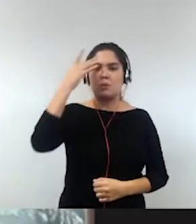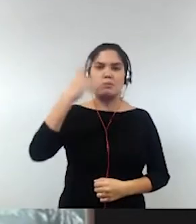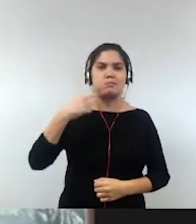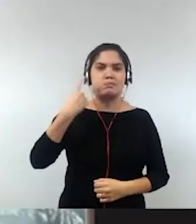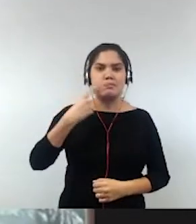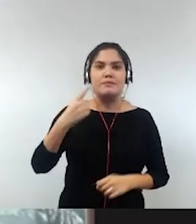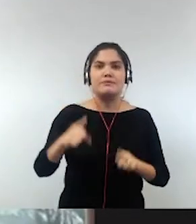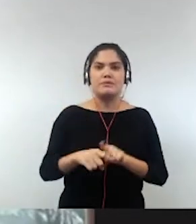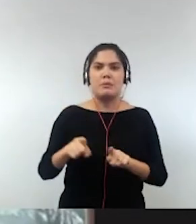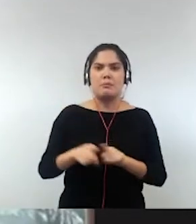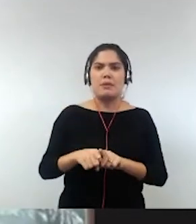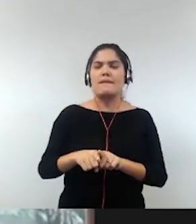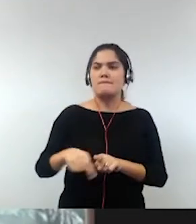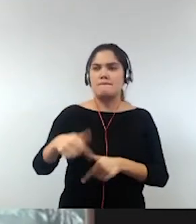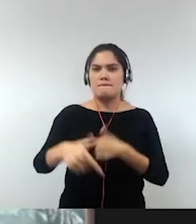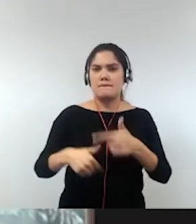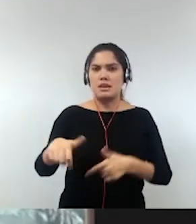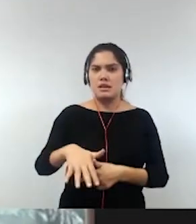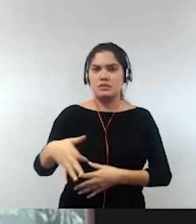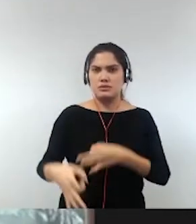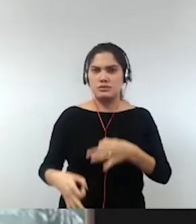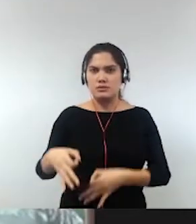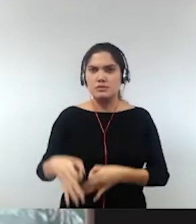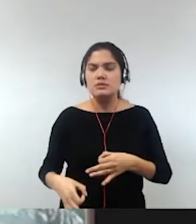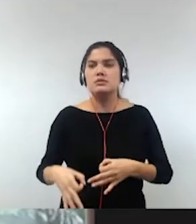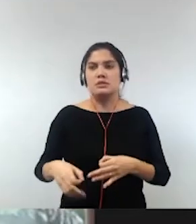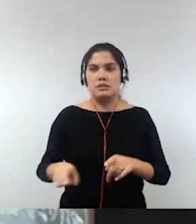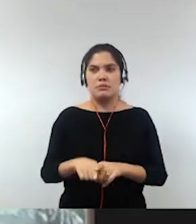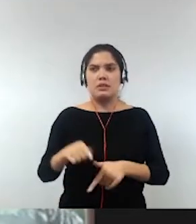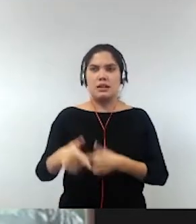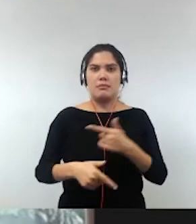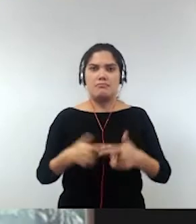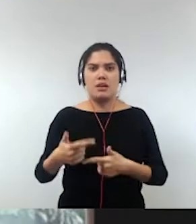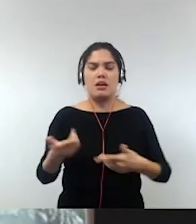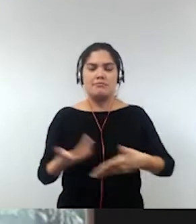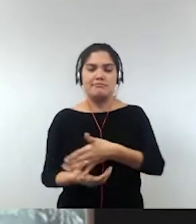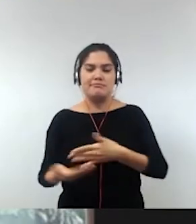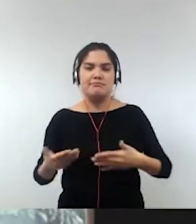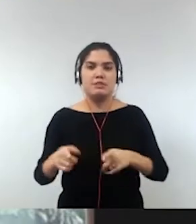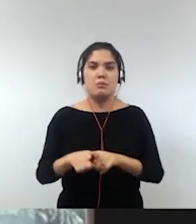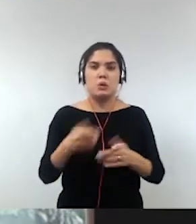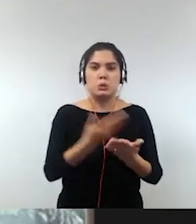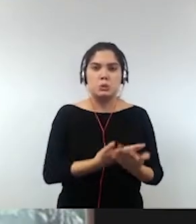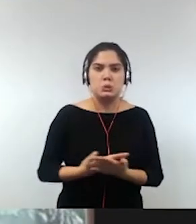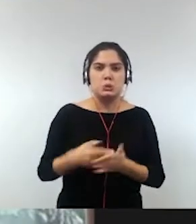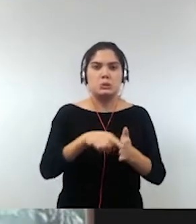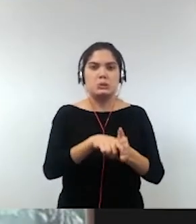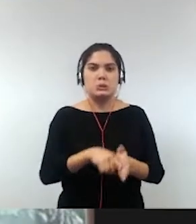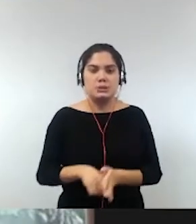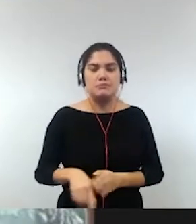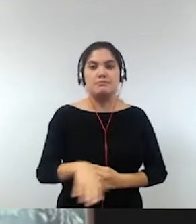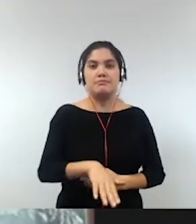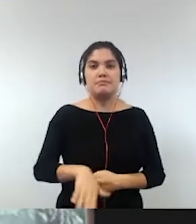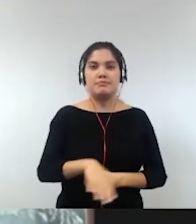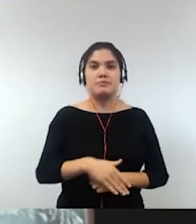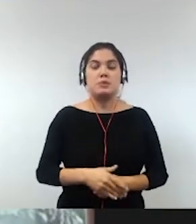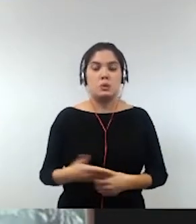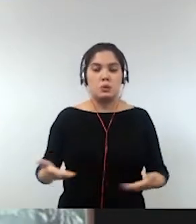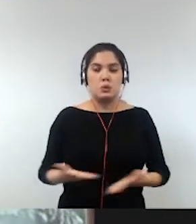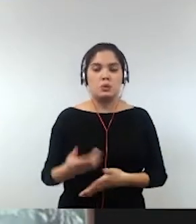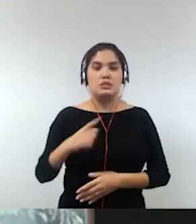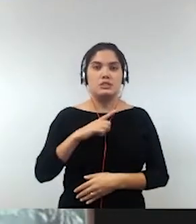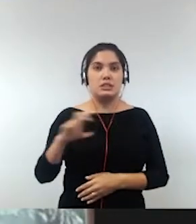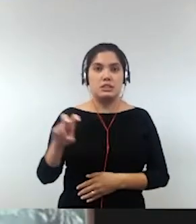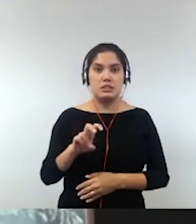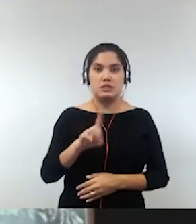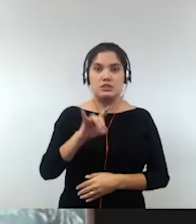advogados e magistrados que atuam com mediação, especialistas no assunto, estudiosos. A gente está hoje no 5º